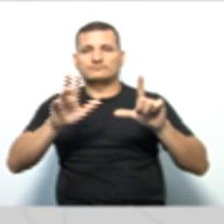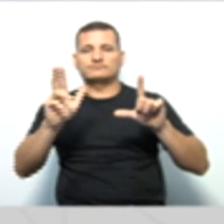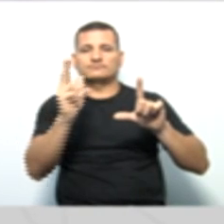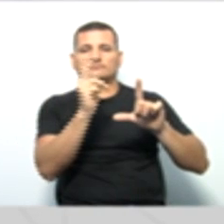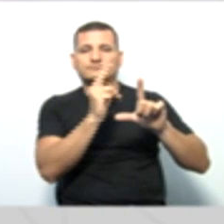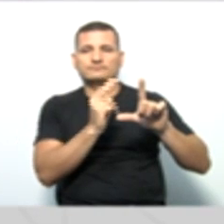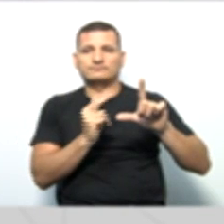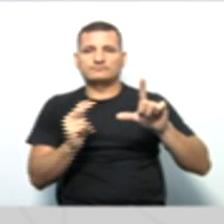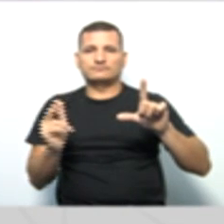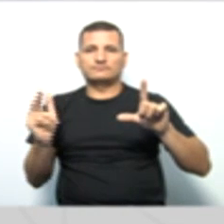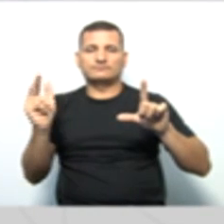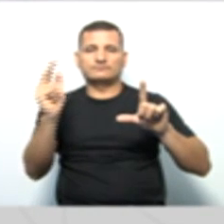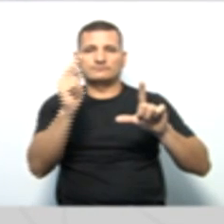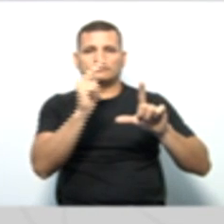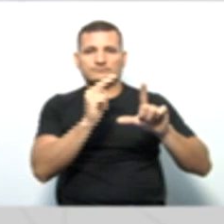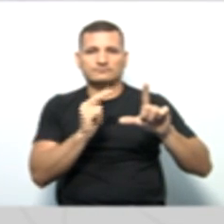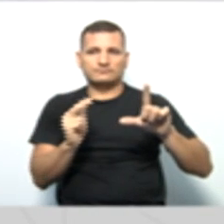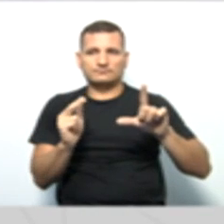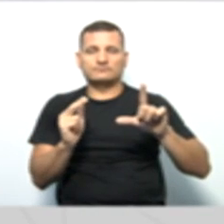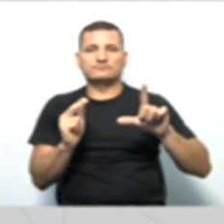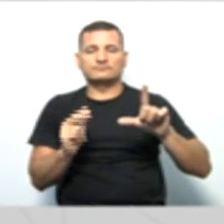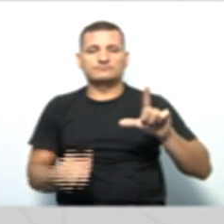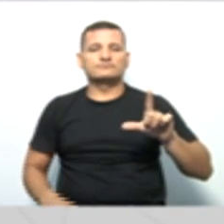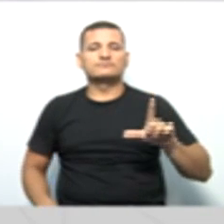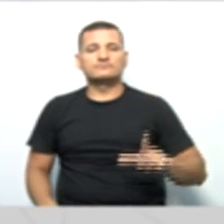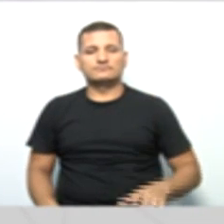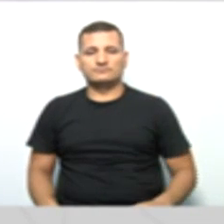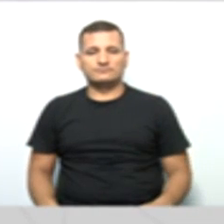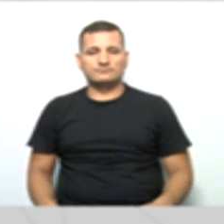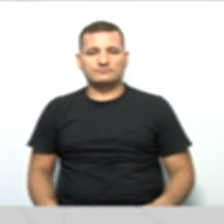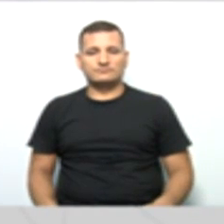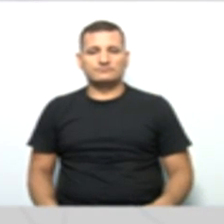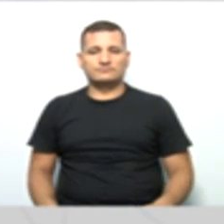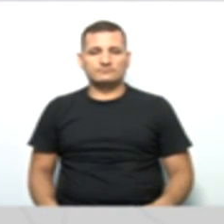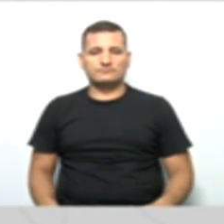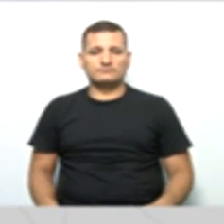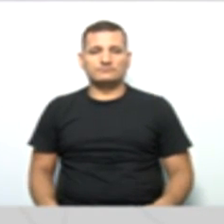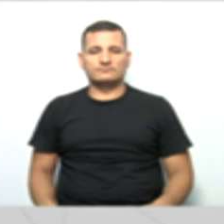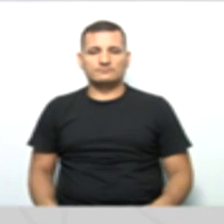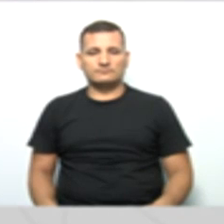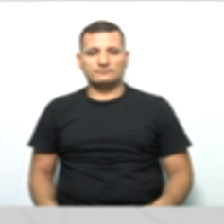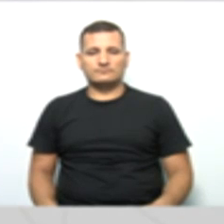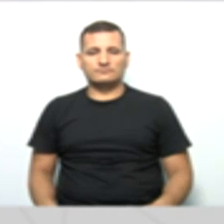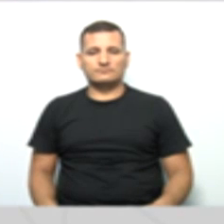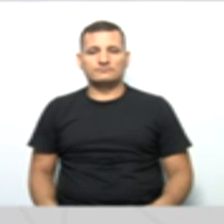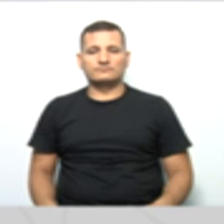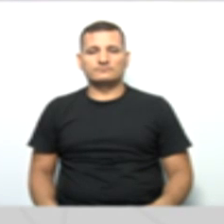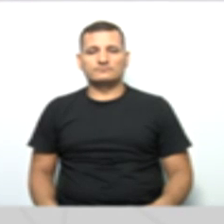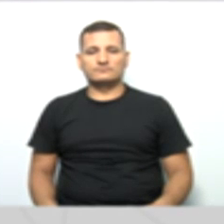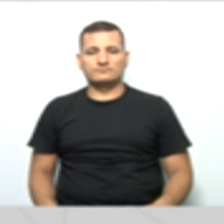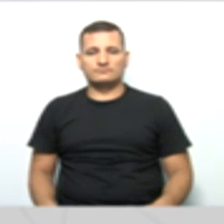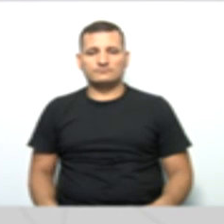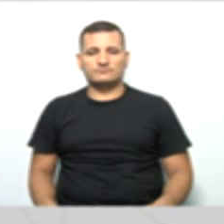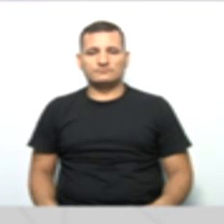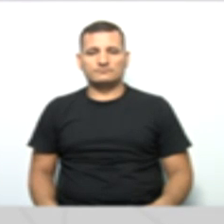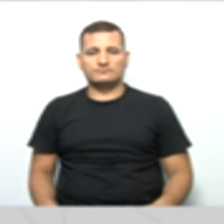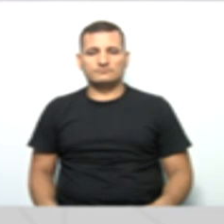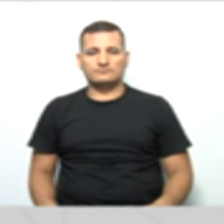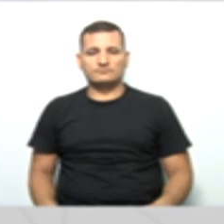desenho, daquilo que eu estou projetando. Depois que eu me preocupo com isso, aí eu vou o